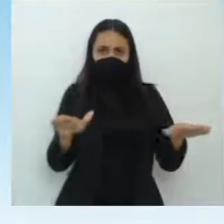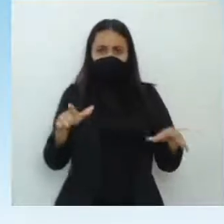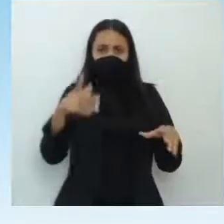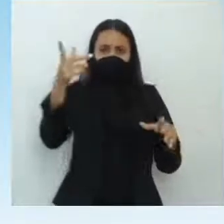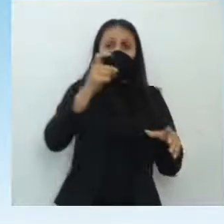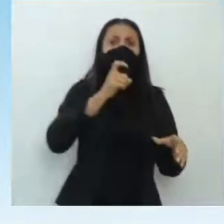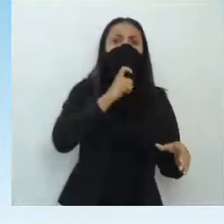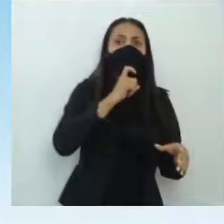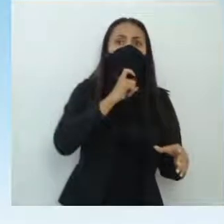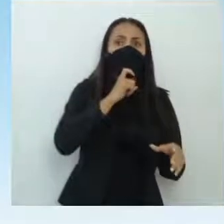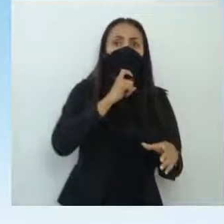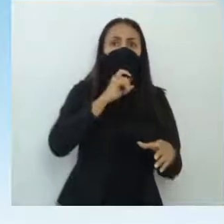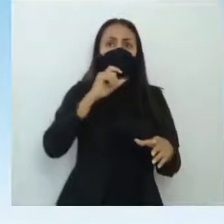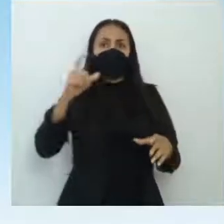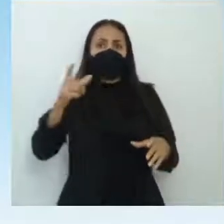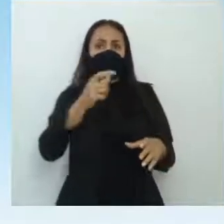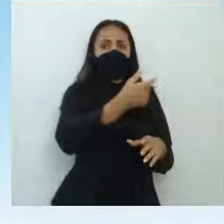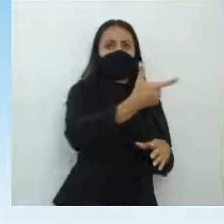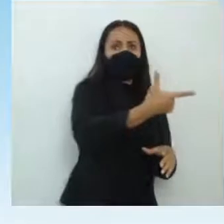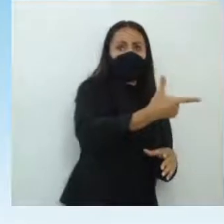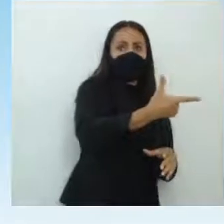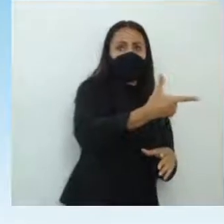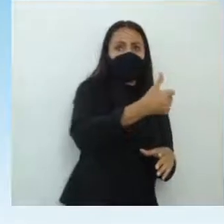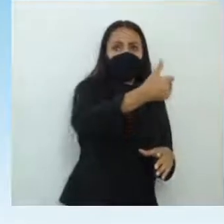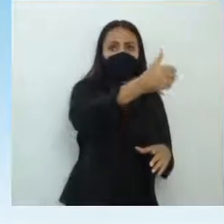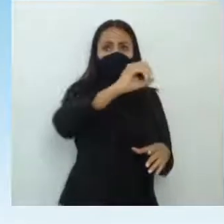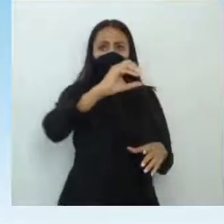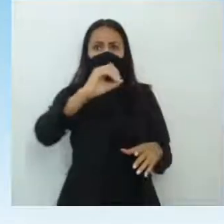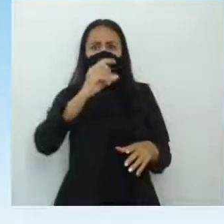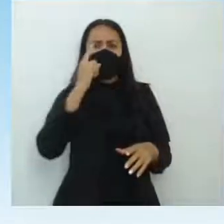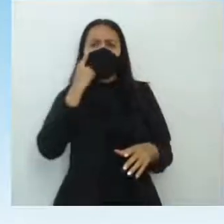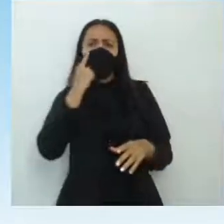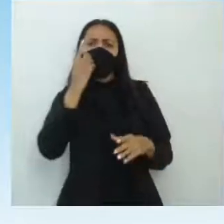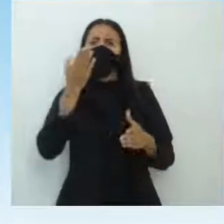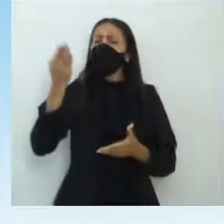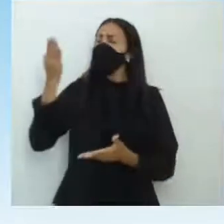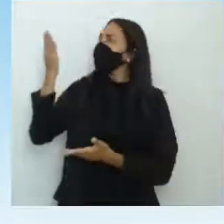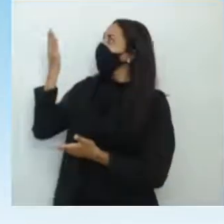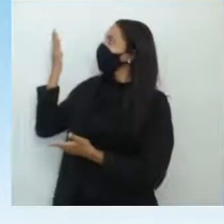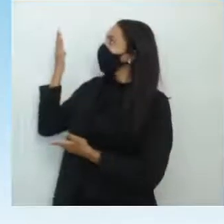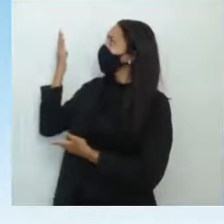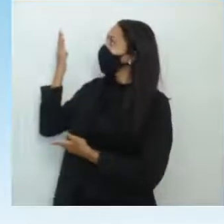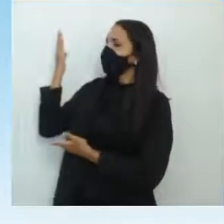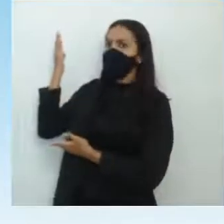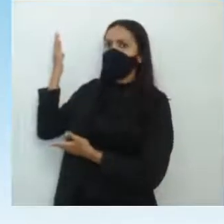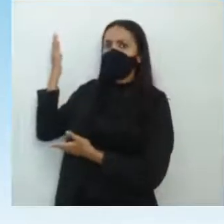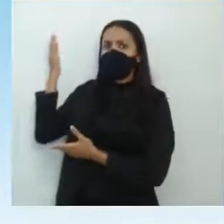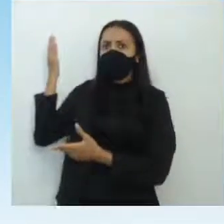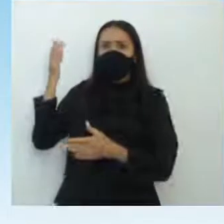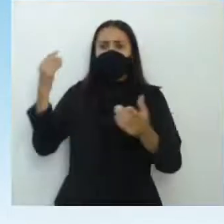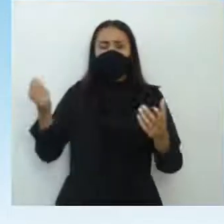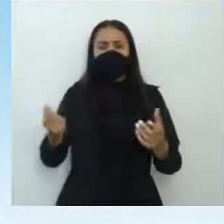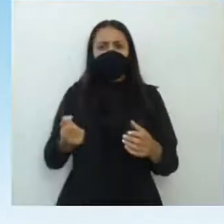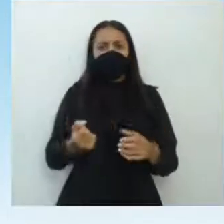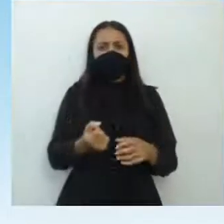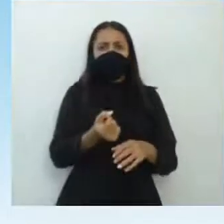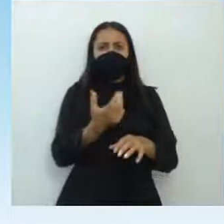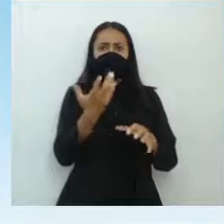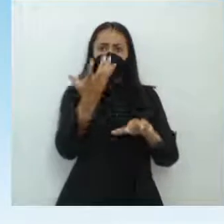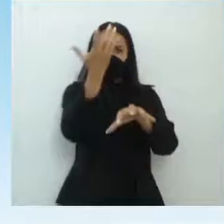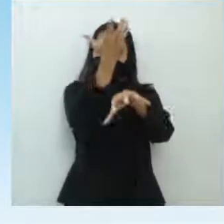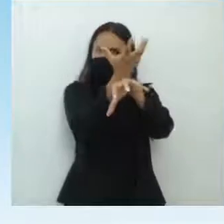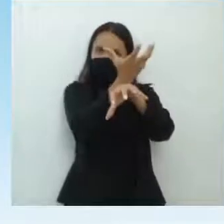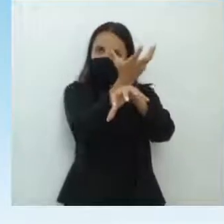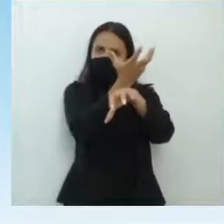em 2100. Aí dois pinguins, se você observar a imagem, você vê um cacto só. Como é que dois